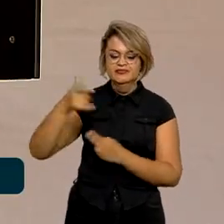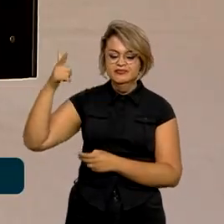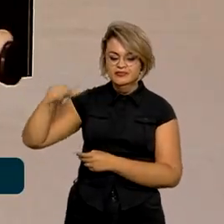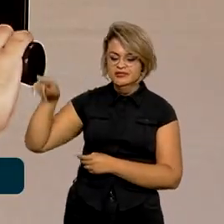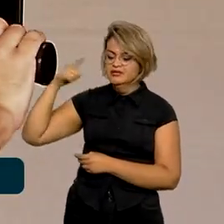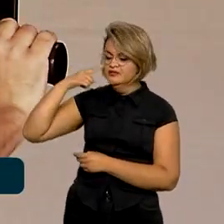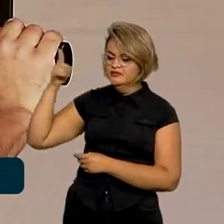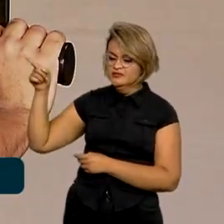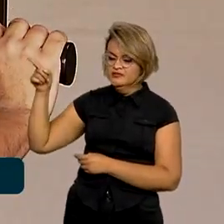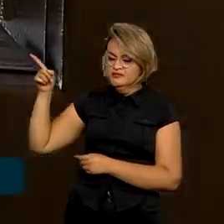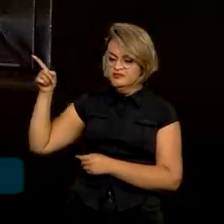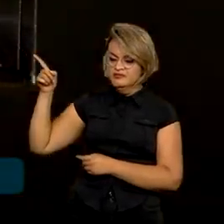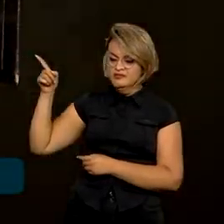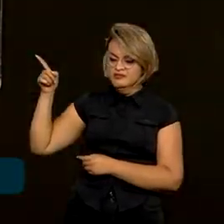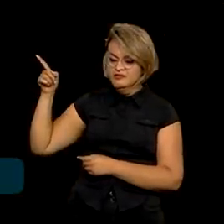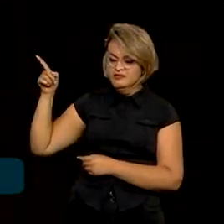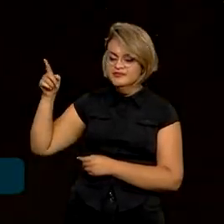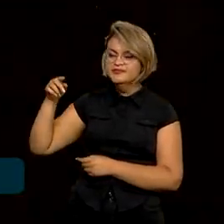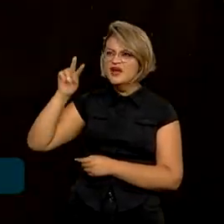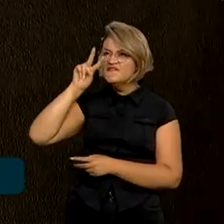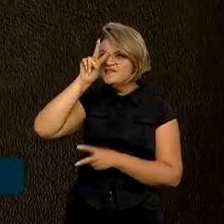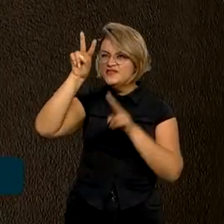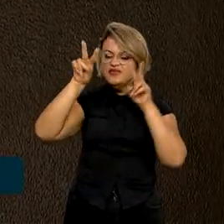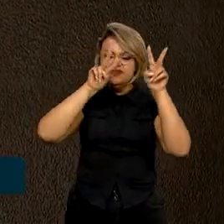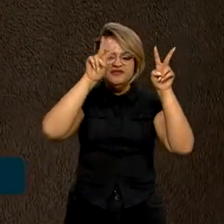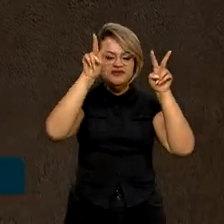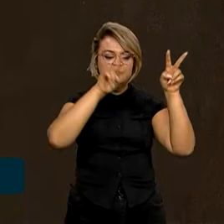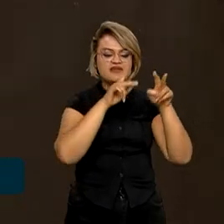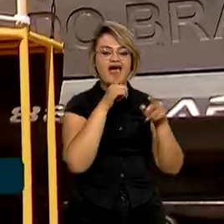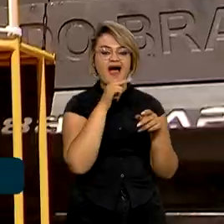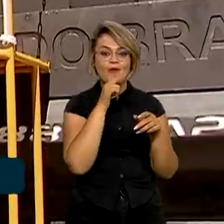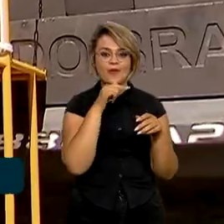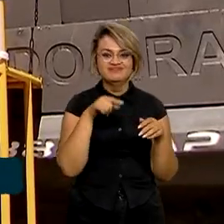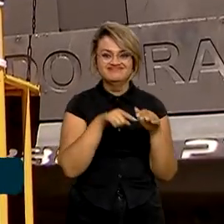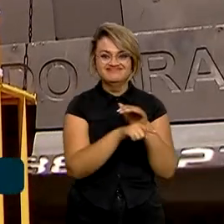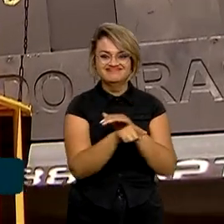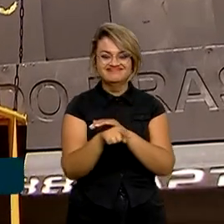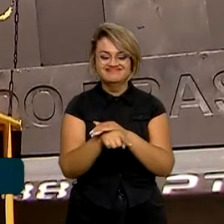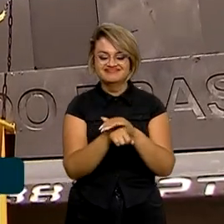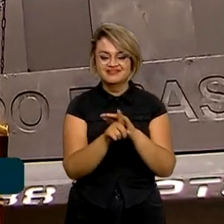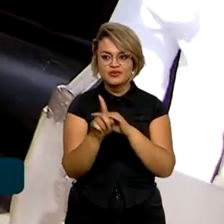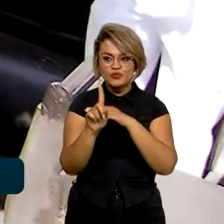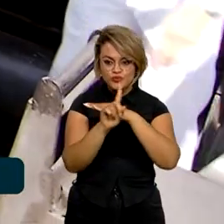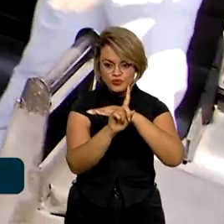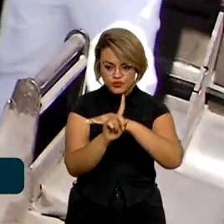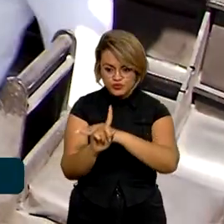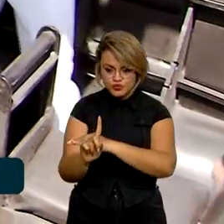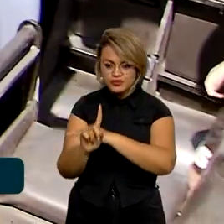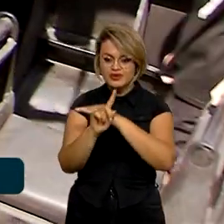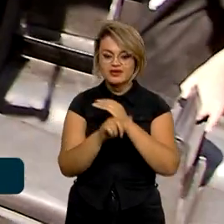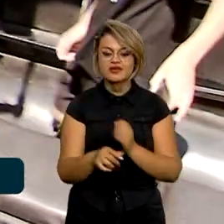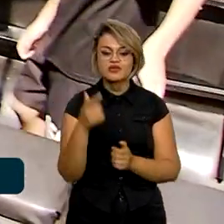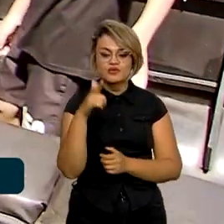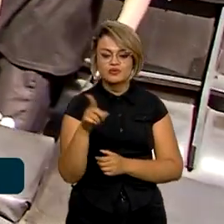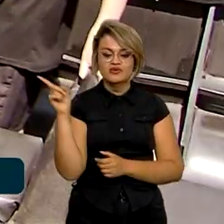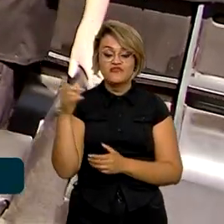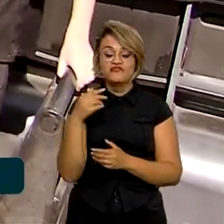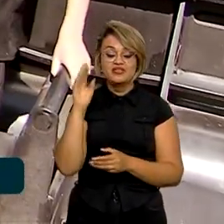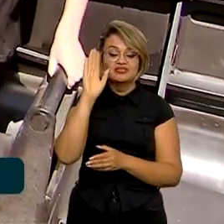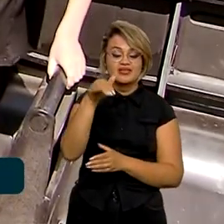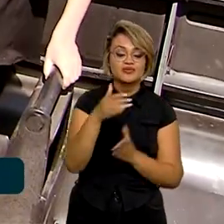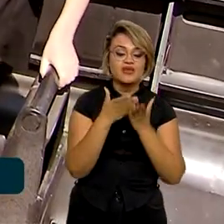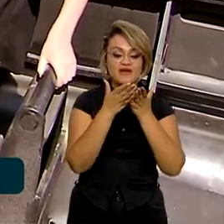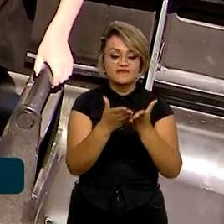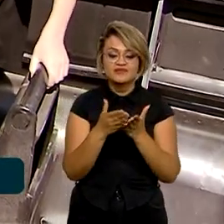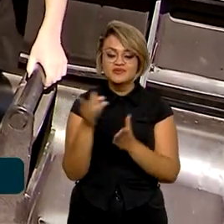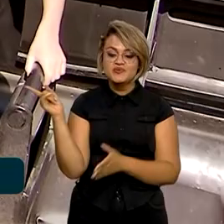um equipamento usado para observação em submarinos, e ainda entrar na área do comando de um navio, que